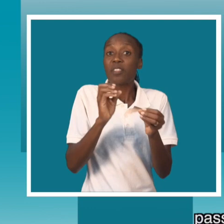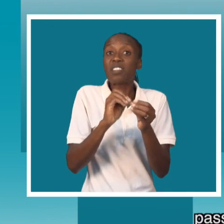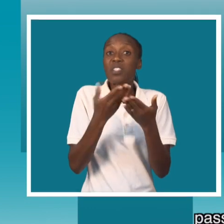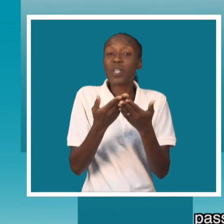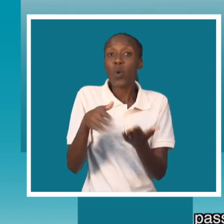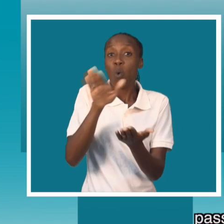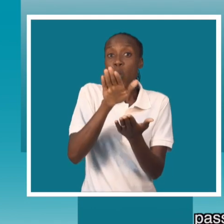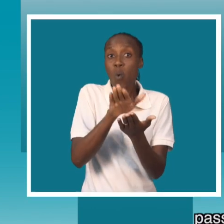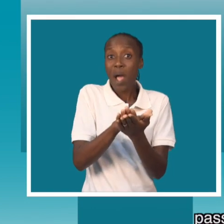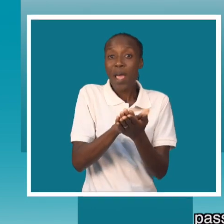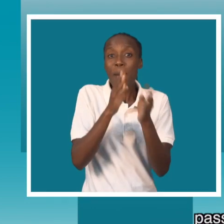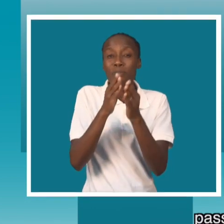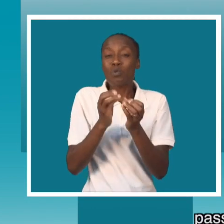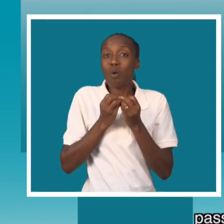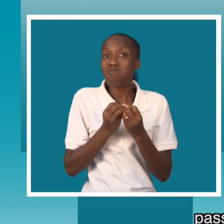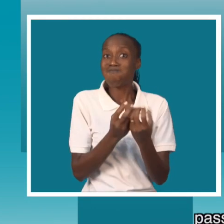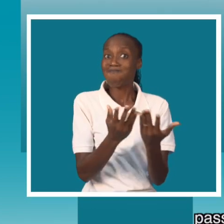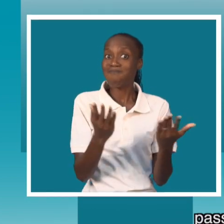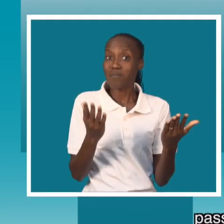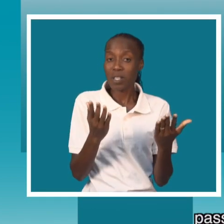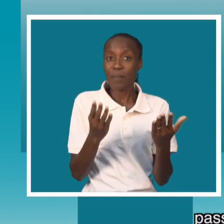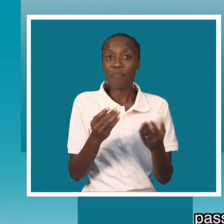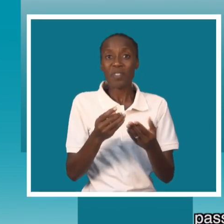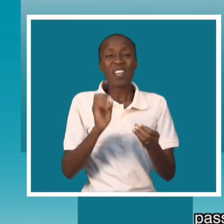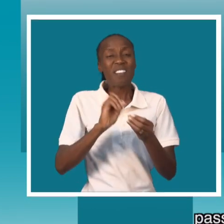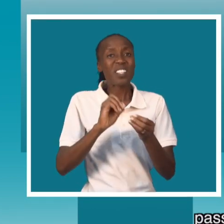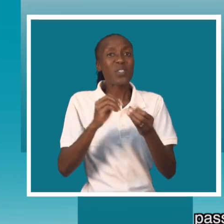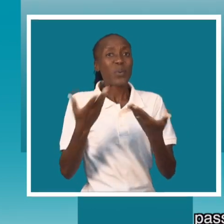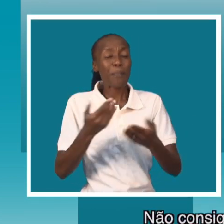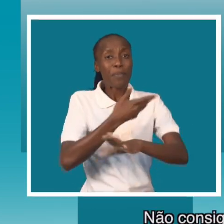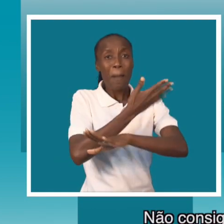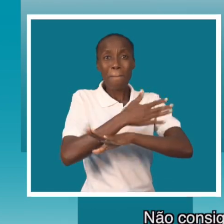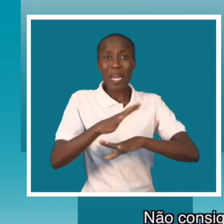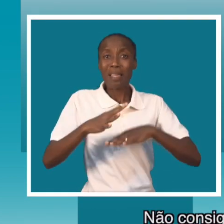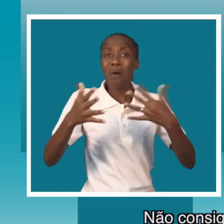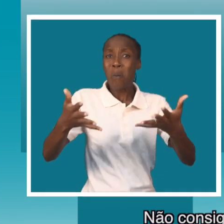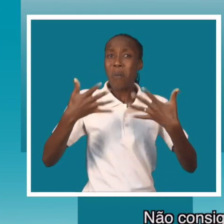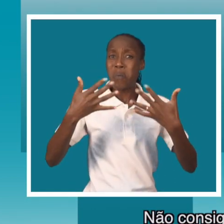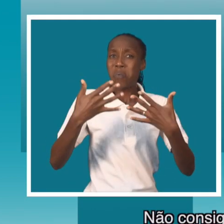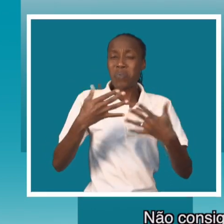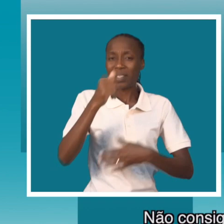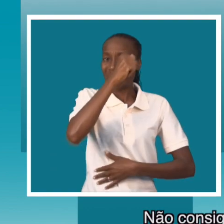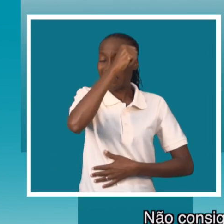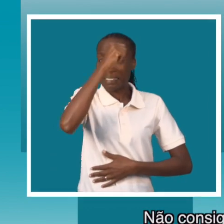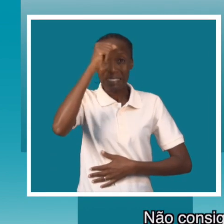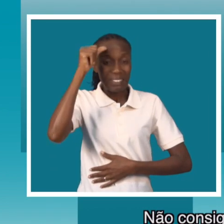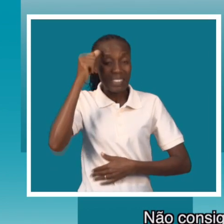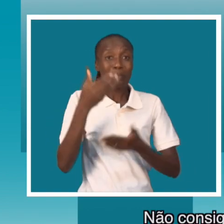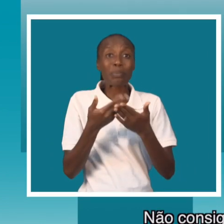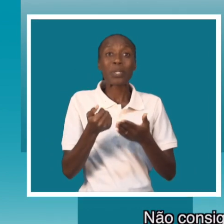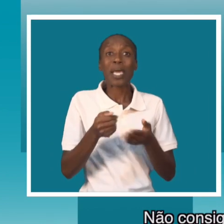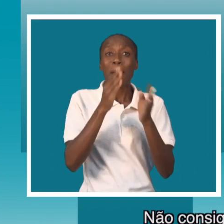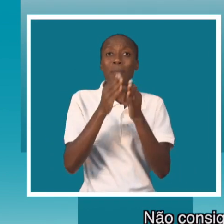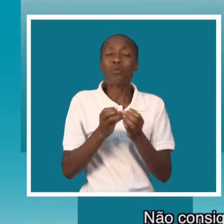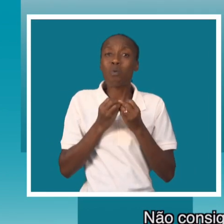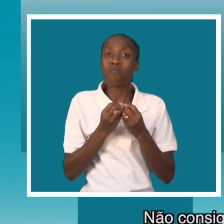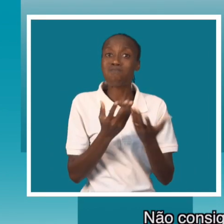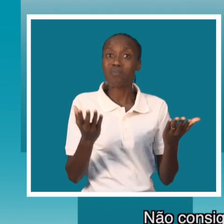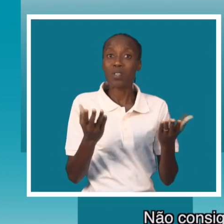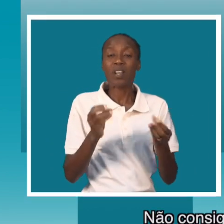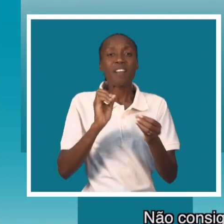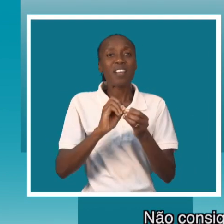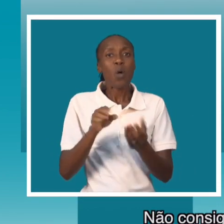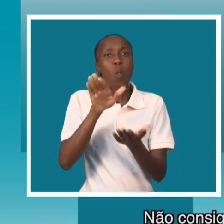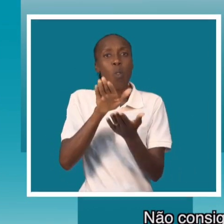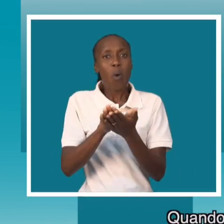passou a ter a agorafobia, que é medo de lugares públicos. Não consigo ir à praia nos dias de muito calor, porque eu sei que